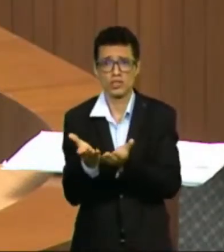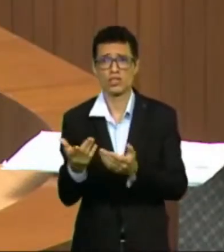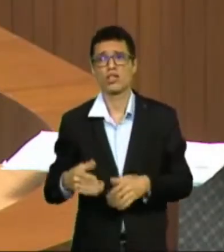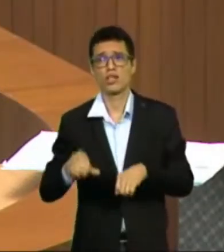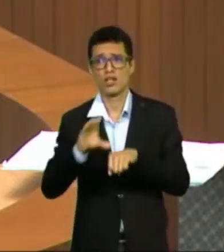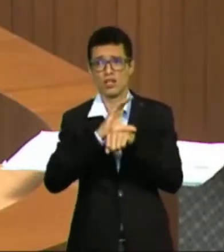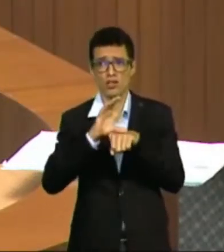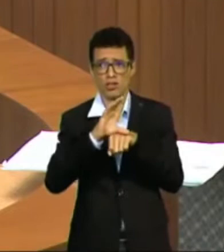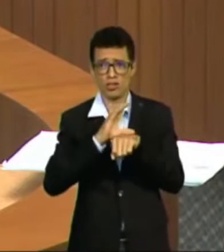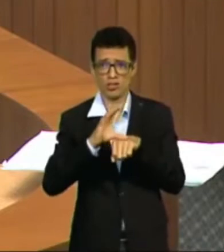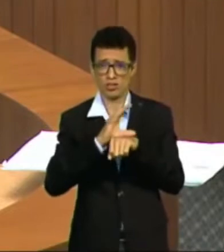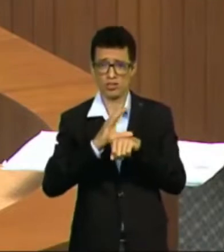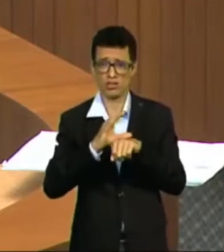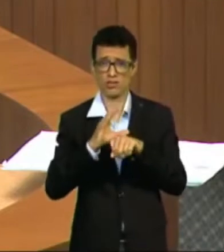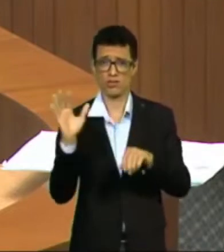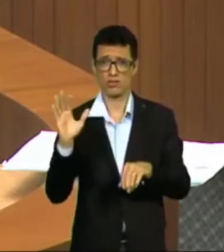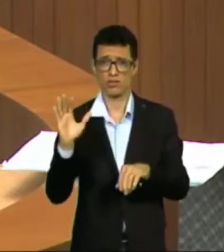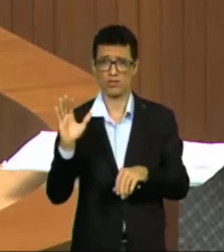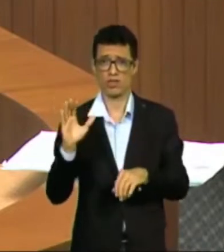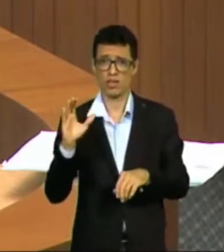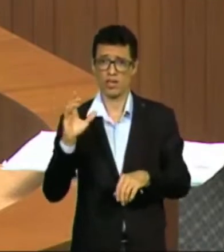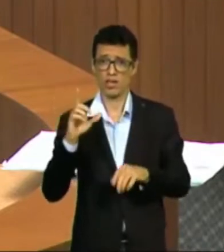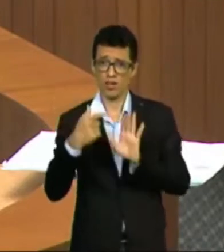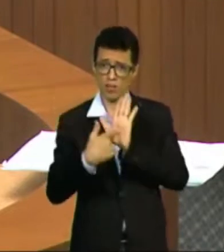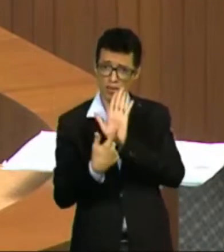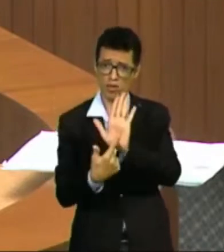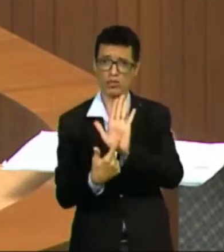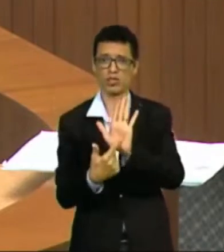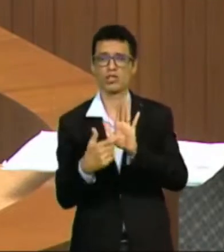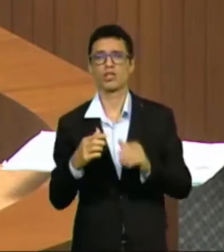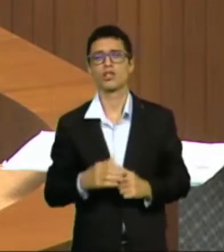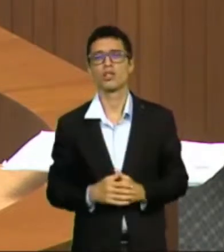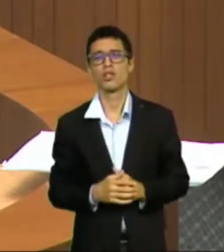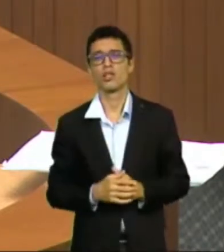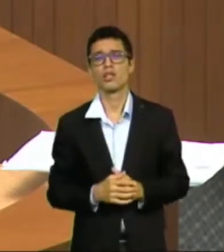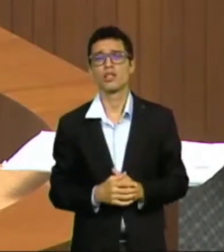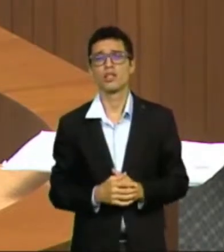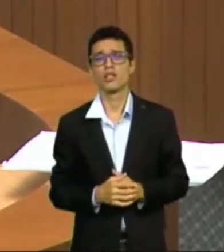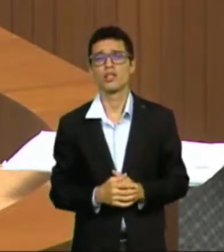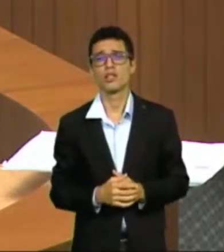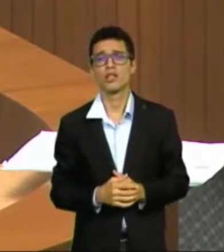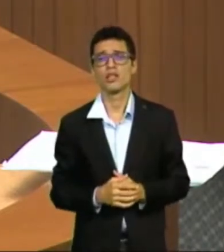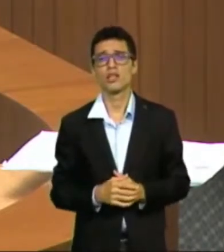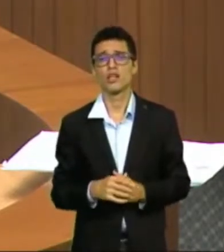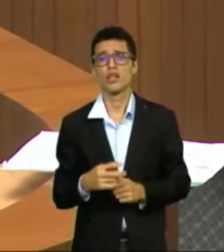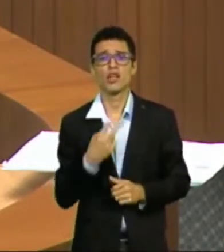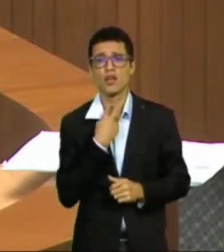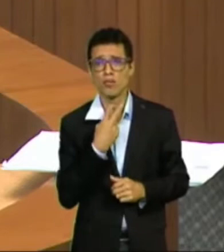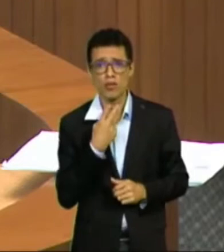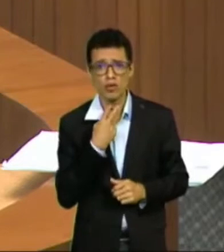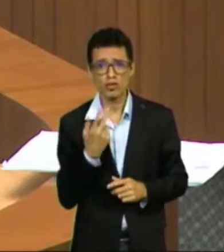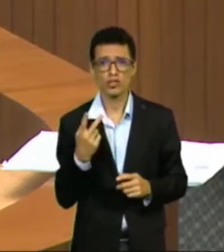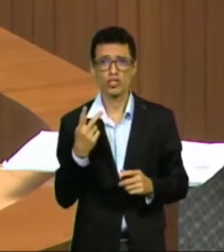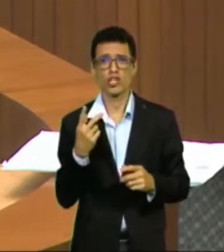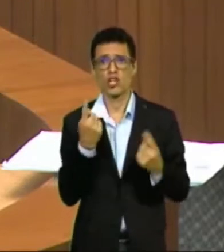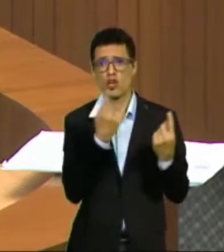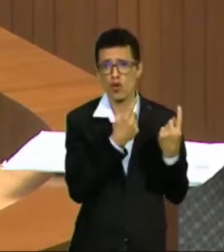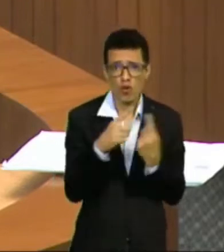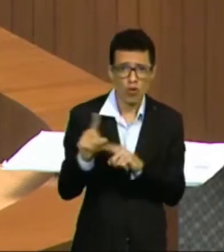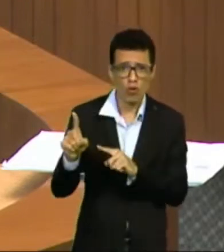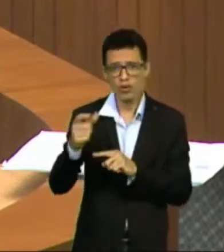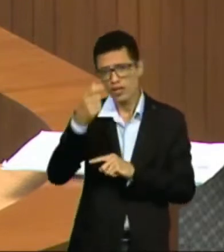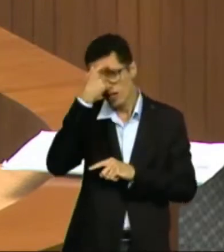artigo 5º, estipula sem inviolável liberdade de consciência e de crença, assegurando o